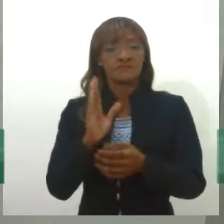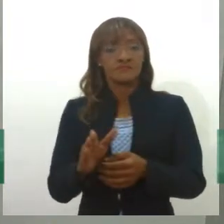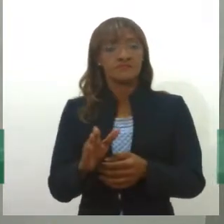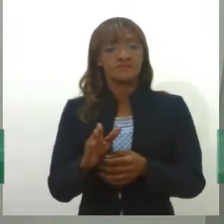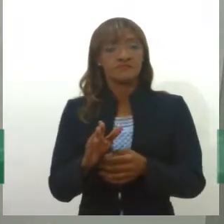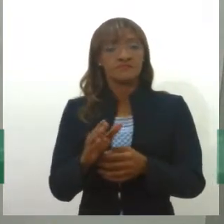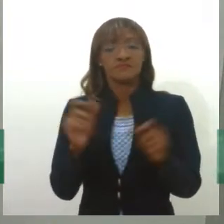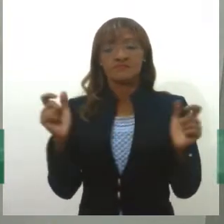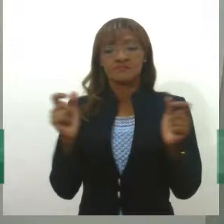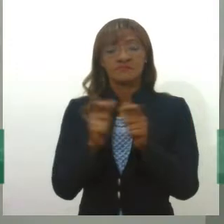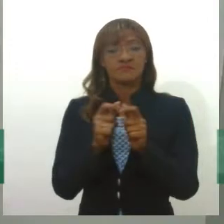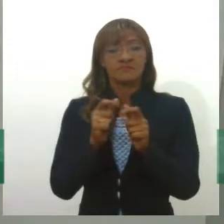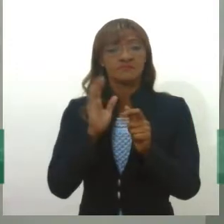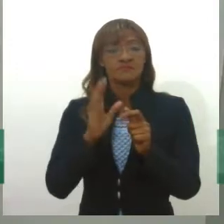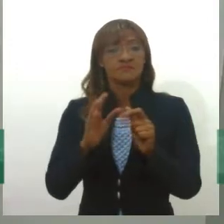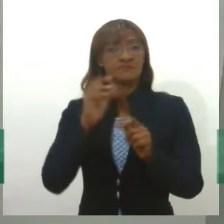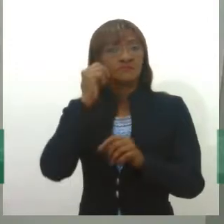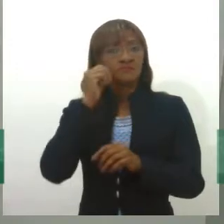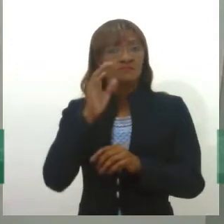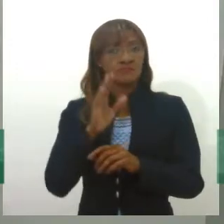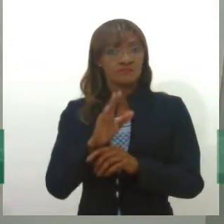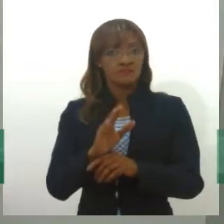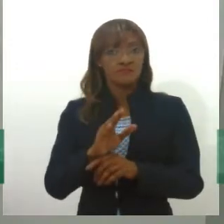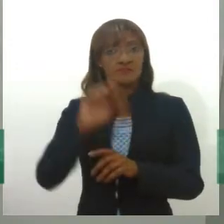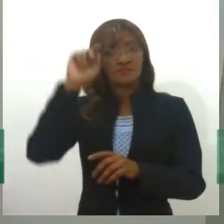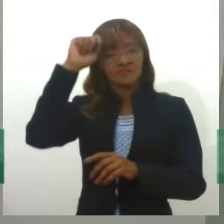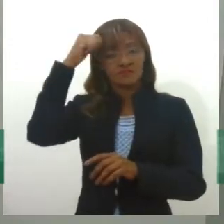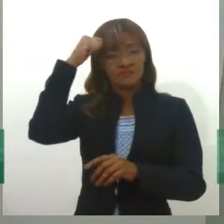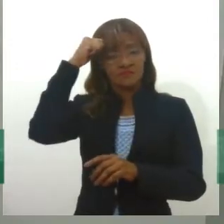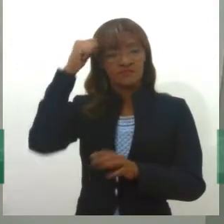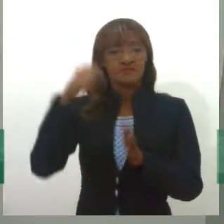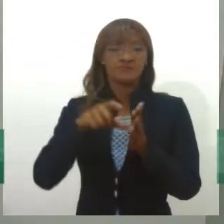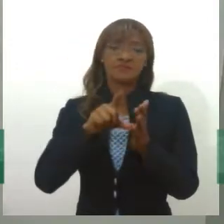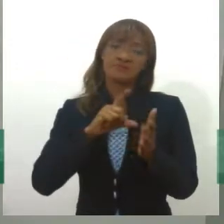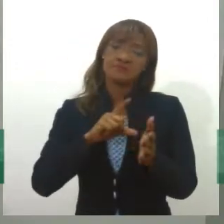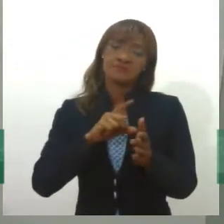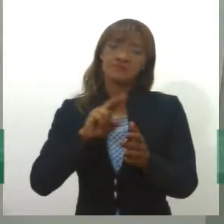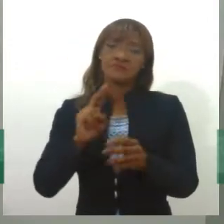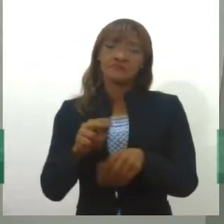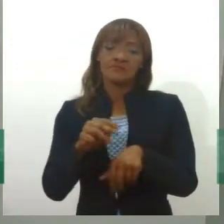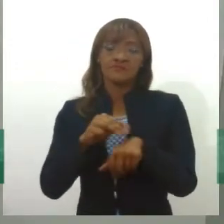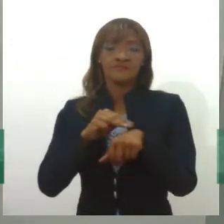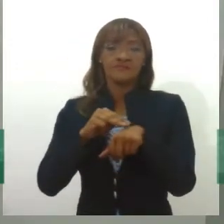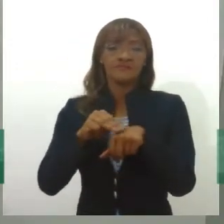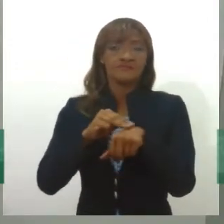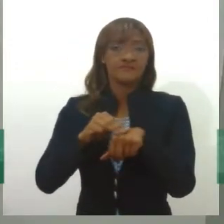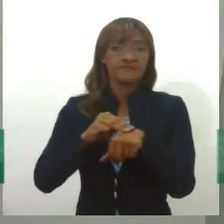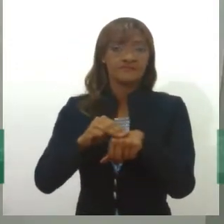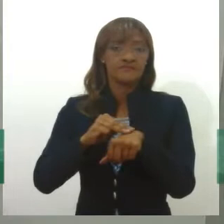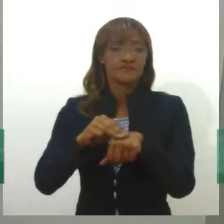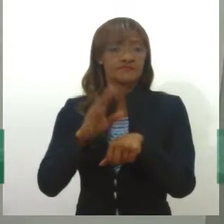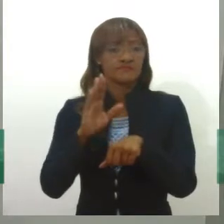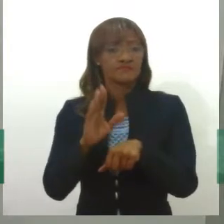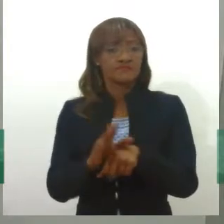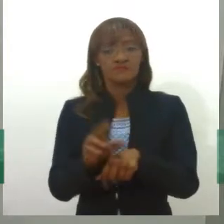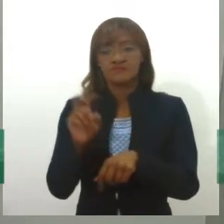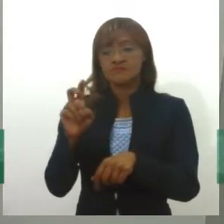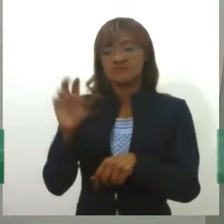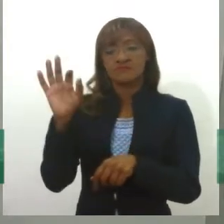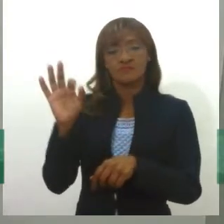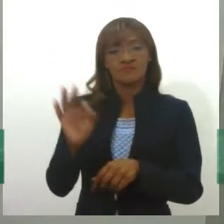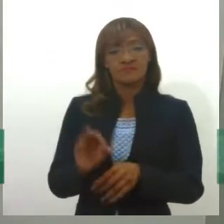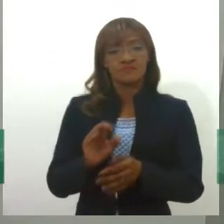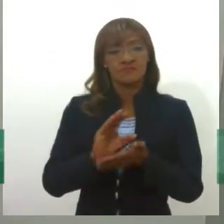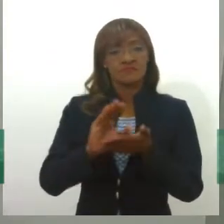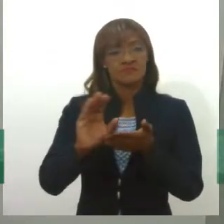de mulheres e pessoas negras nas eleições anteriores, ou para os que não destinaram um percentual mínimo de 5% do